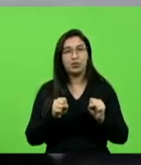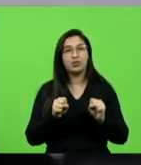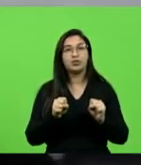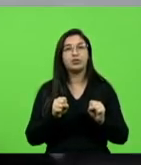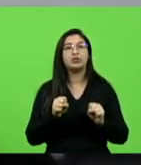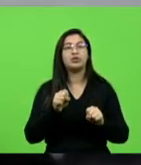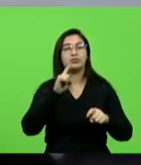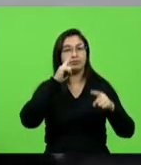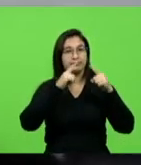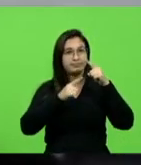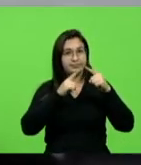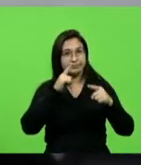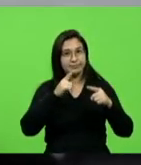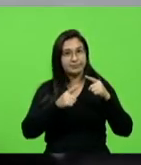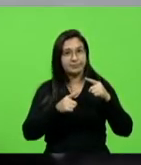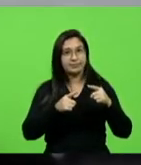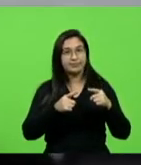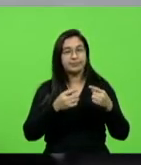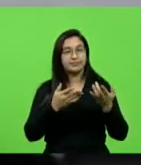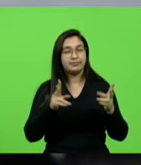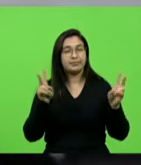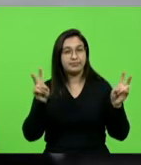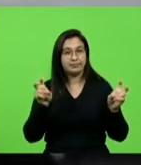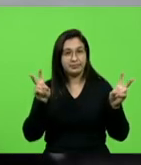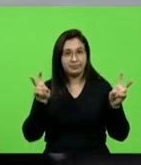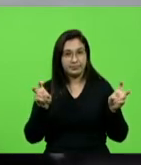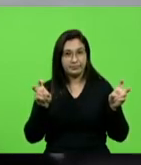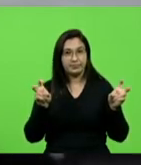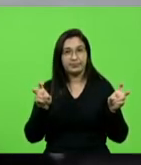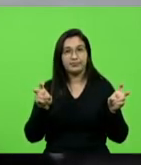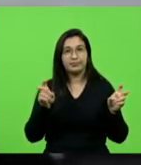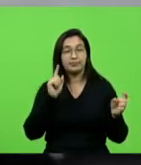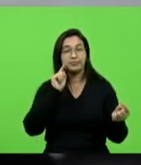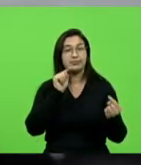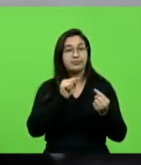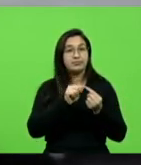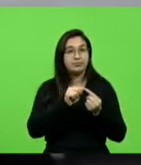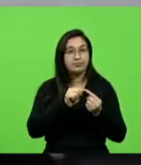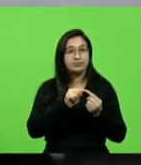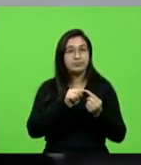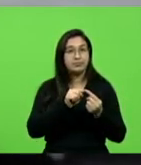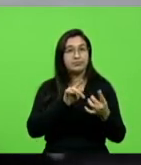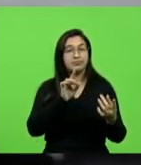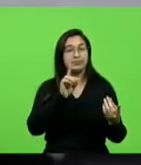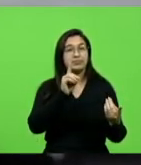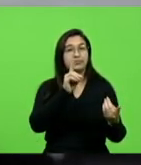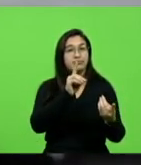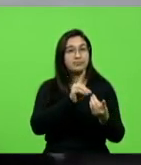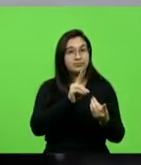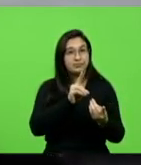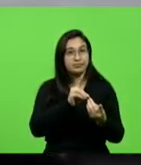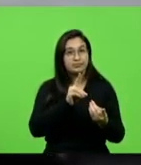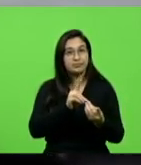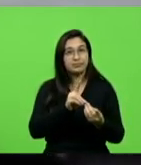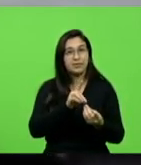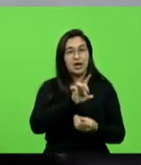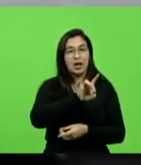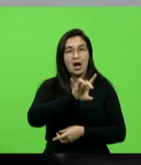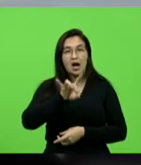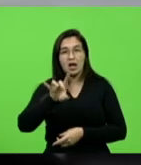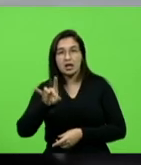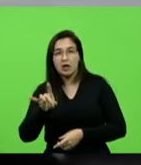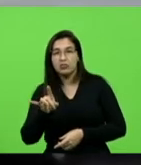plenamente sobre o assunto, com o objetivo de atender às suas particularidades, né? E se